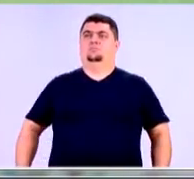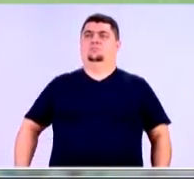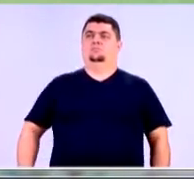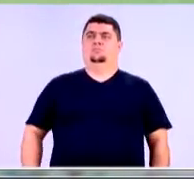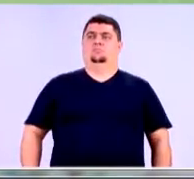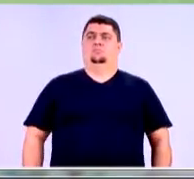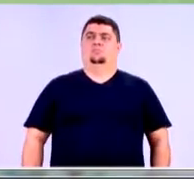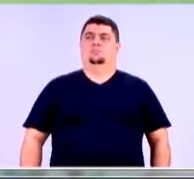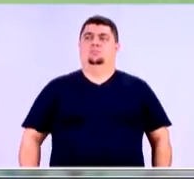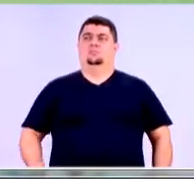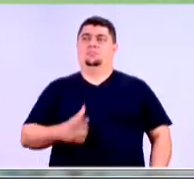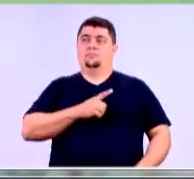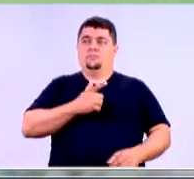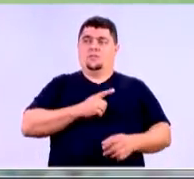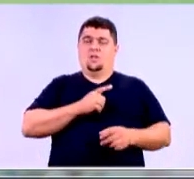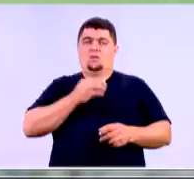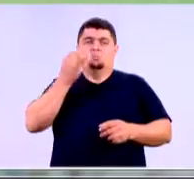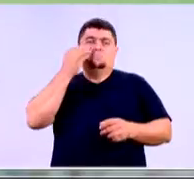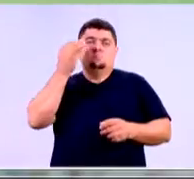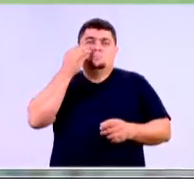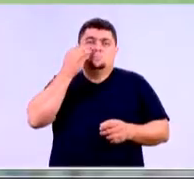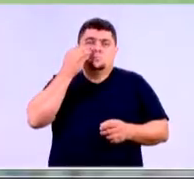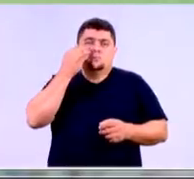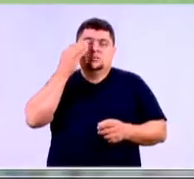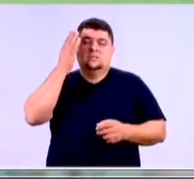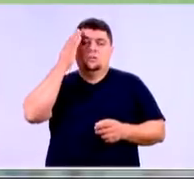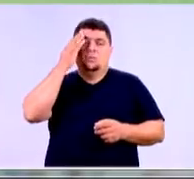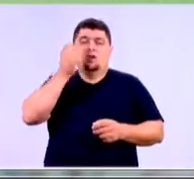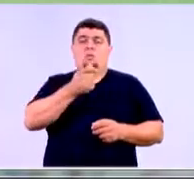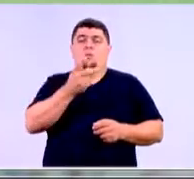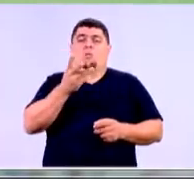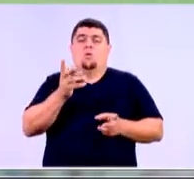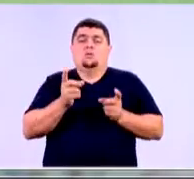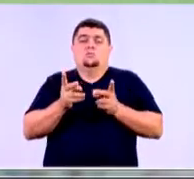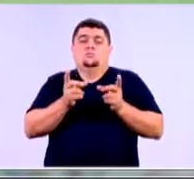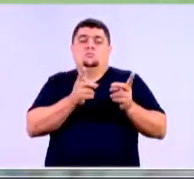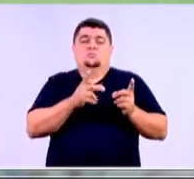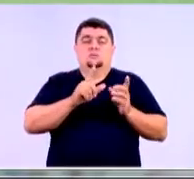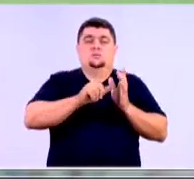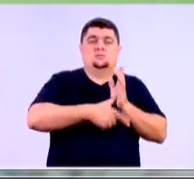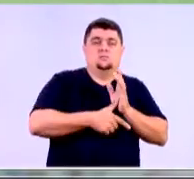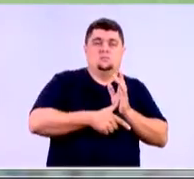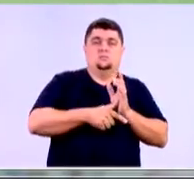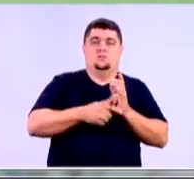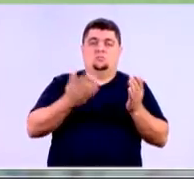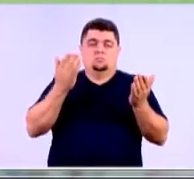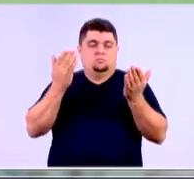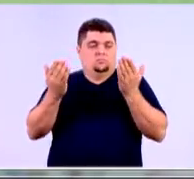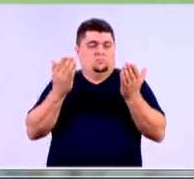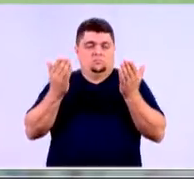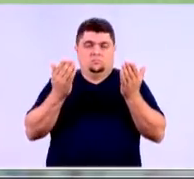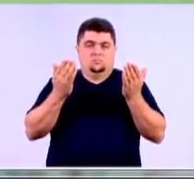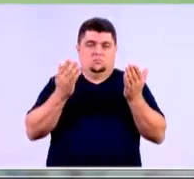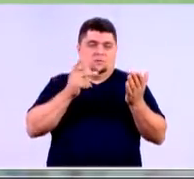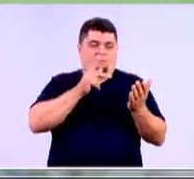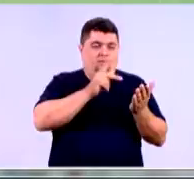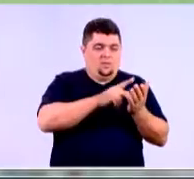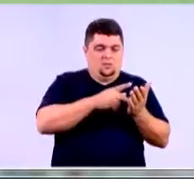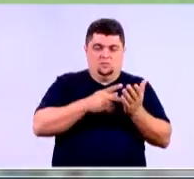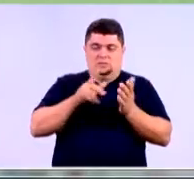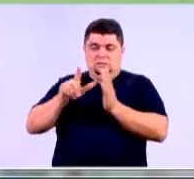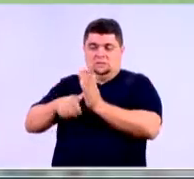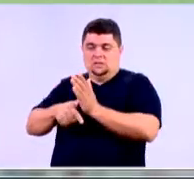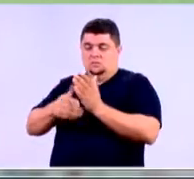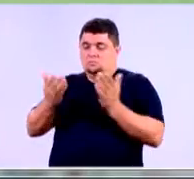disso, fazer o levantamento do total de suas vendas a prazo, em atraso, e compará-lo com o total das vendas realizadas